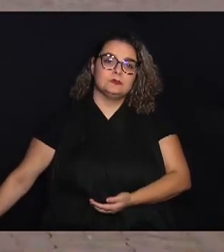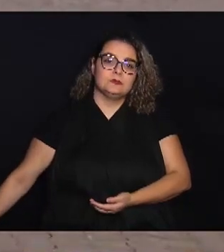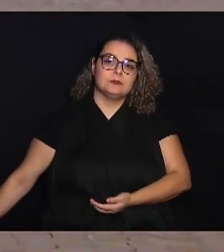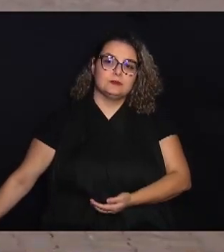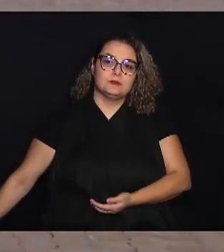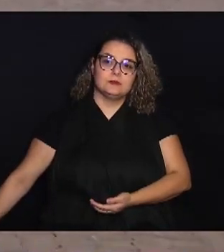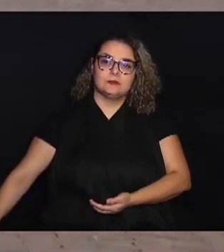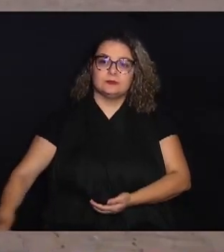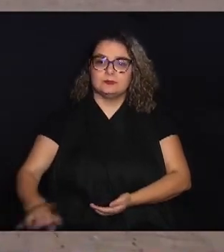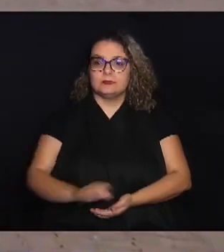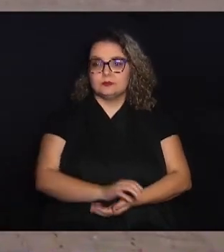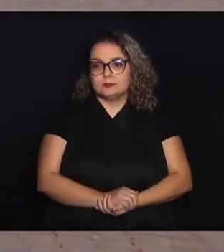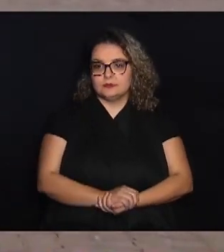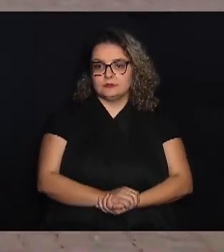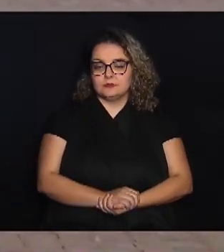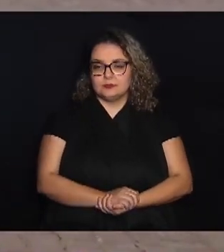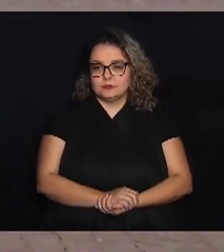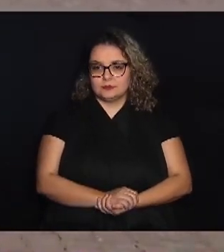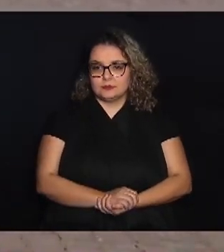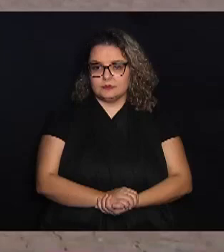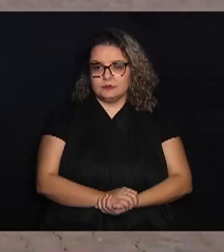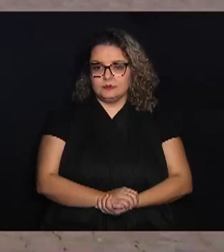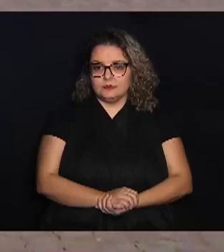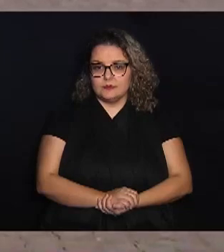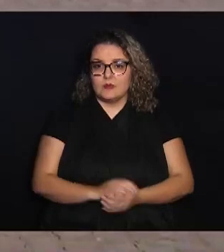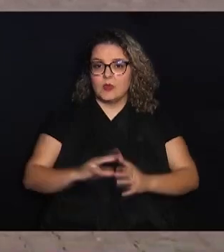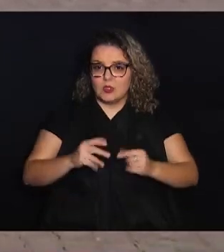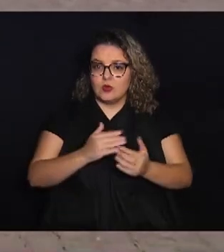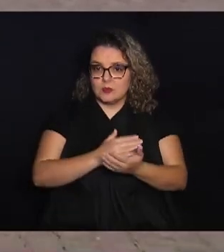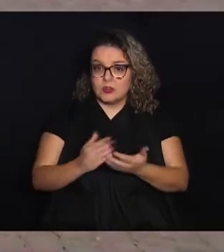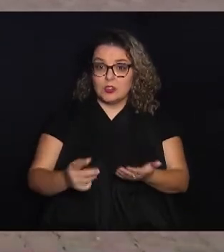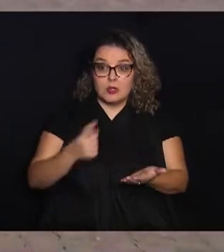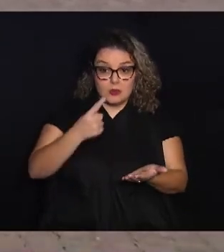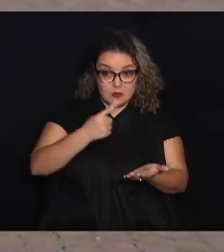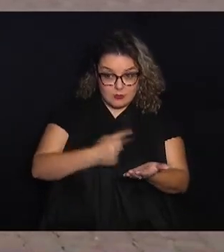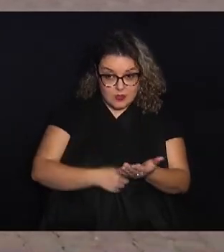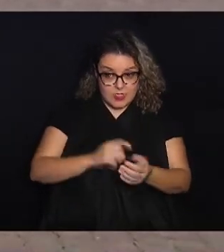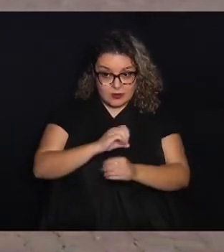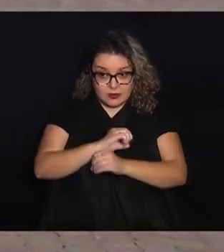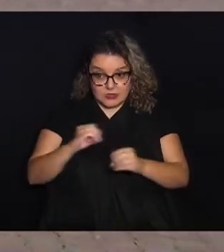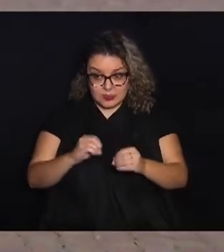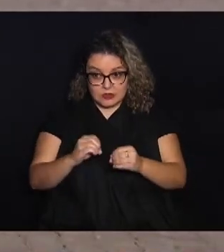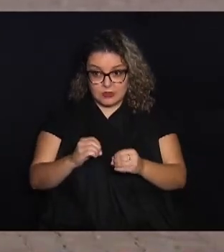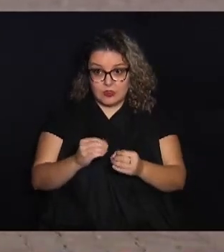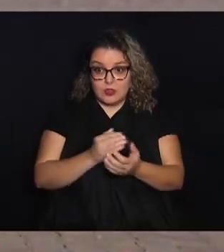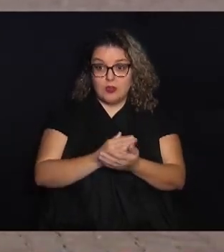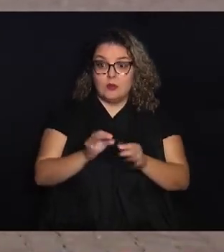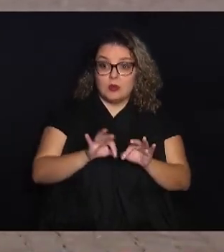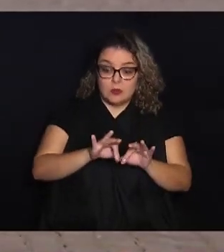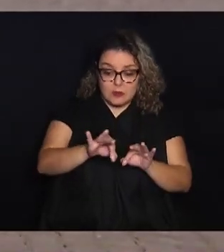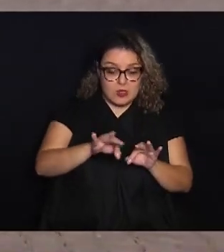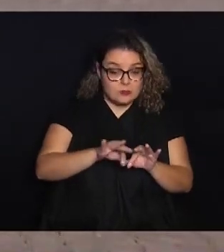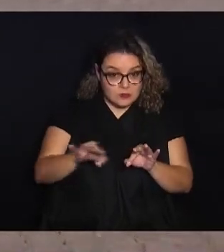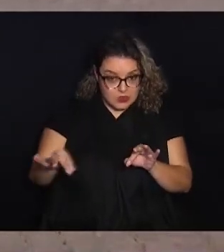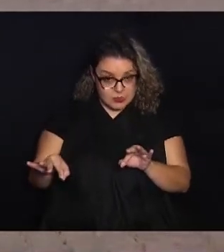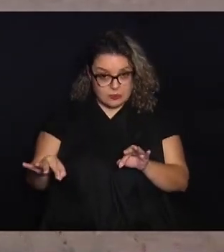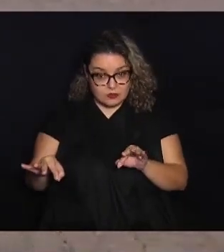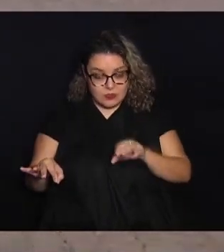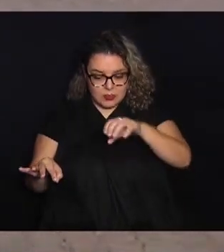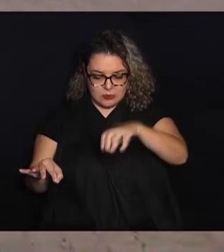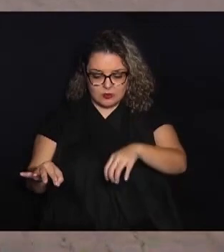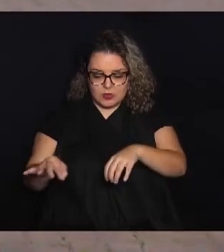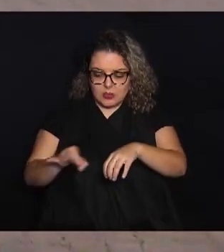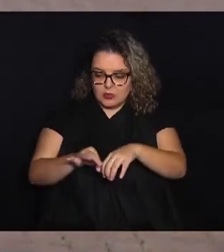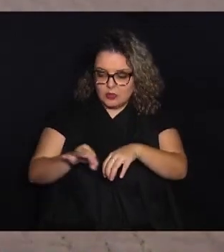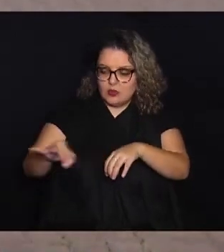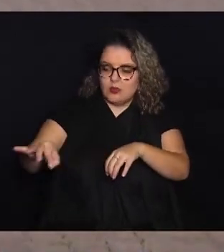zero. O Marco Zero é considerado o local onde se começam a fazer as medições, né, entre esse ponto e as principais cidades